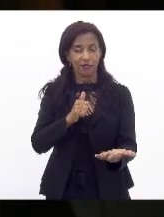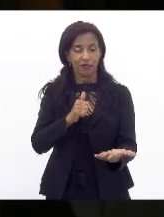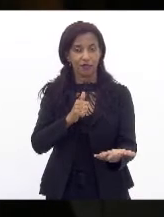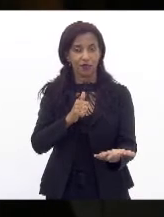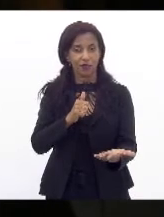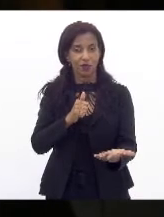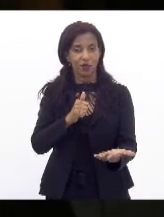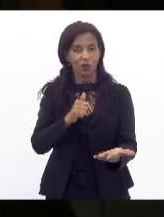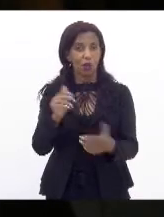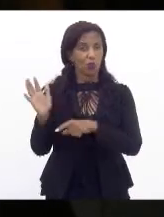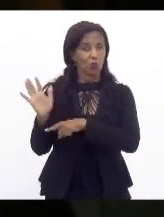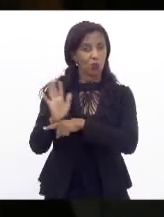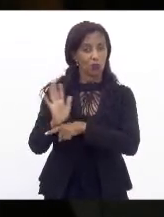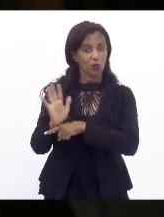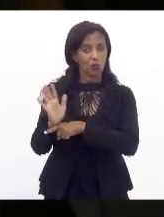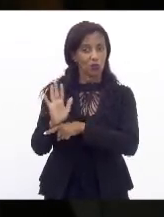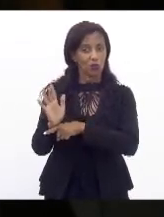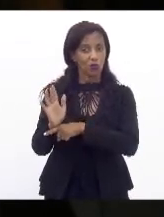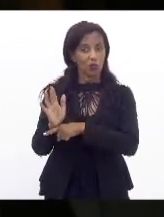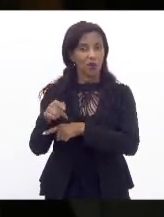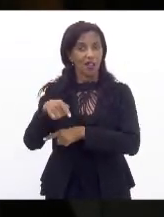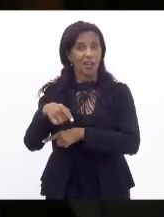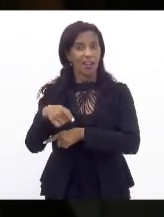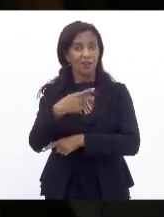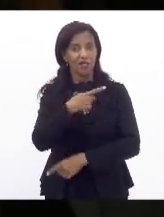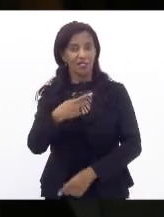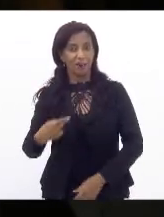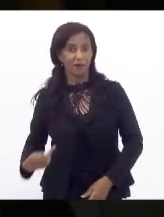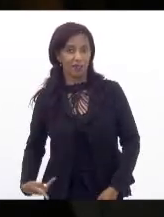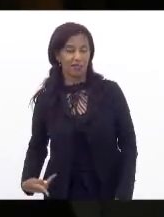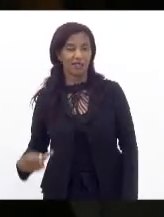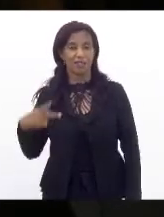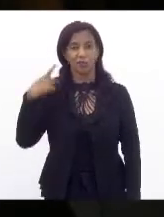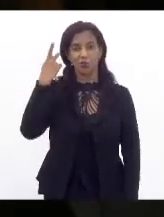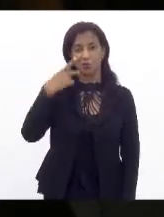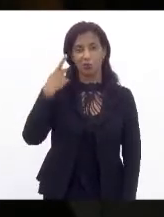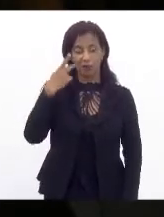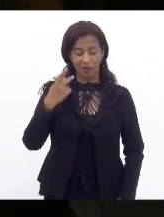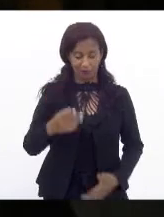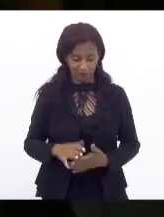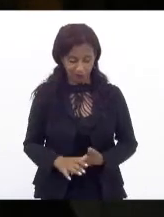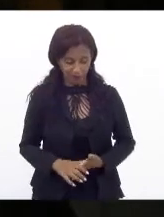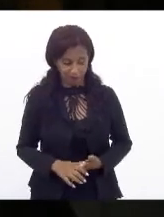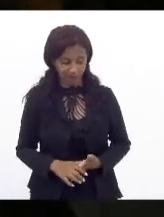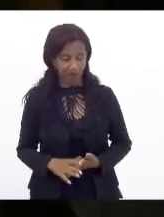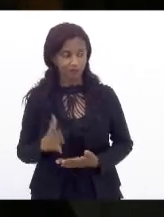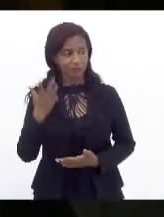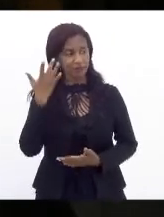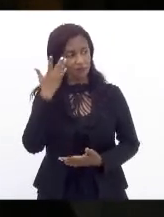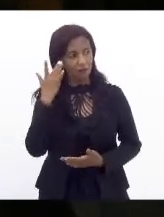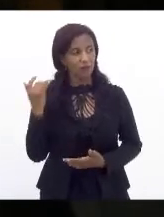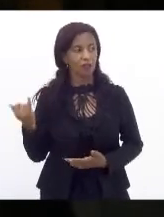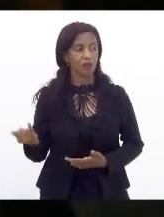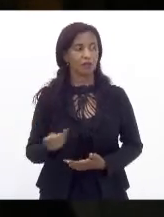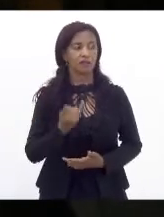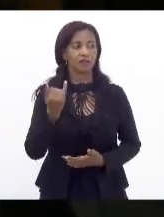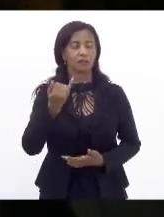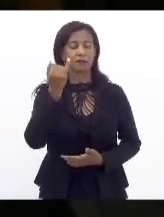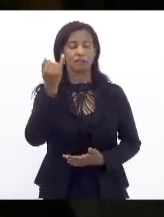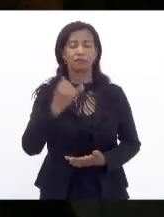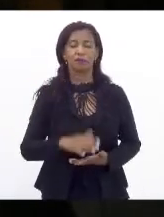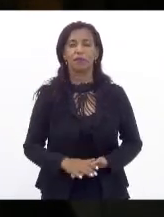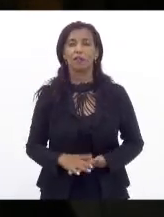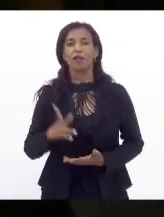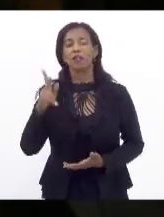naquele episódio, presidente do Parlamento. E eu acho muito importante que